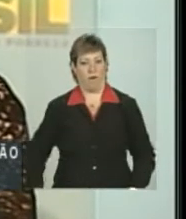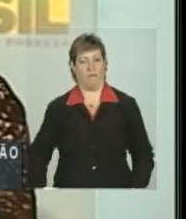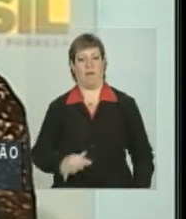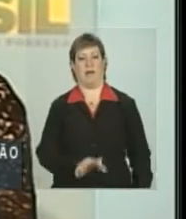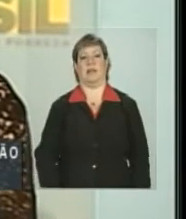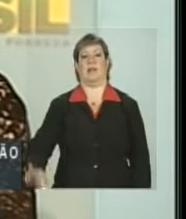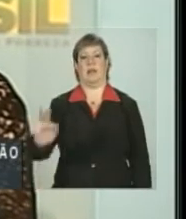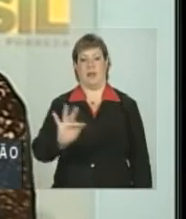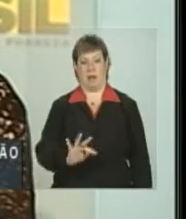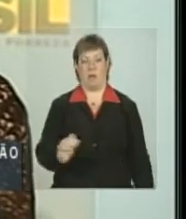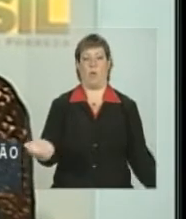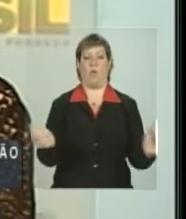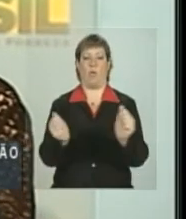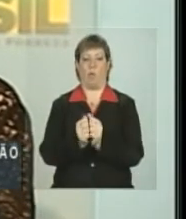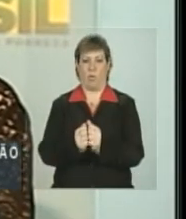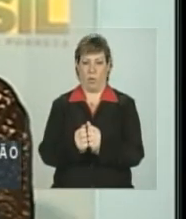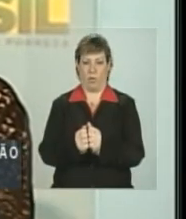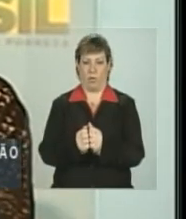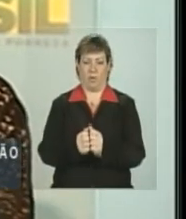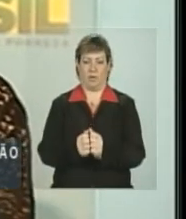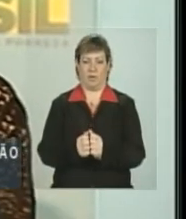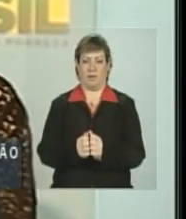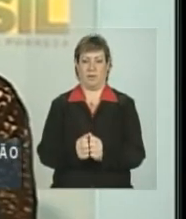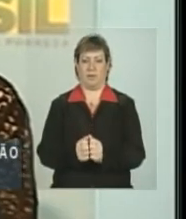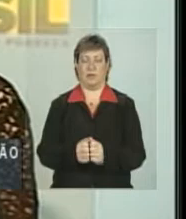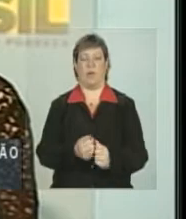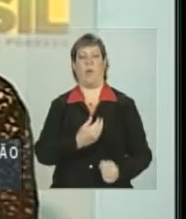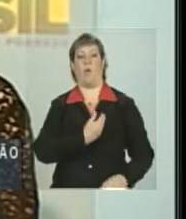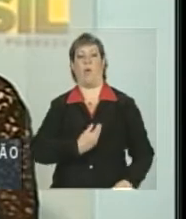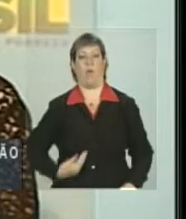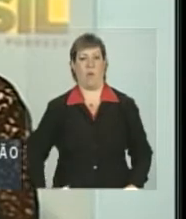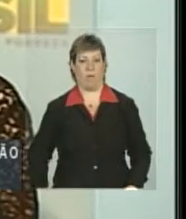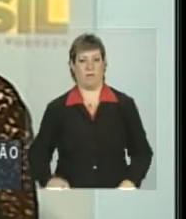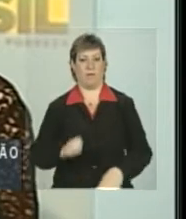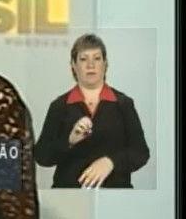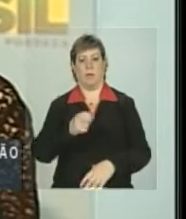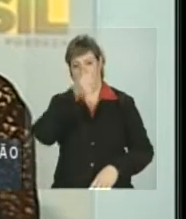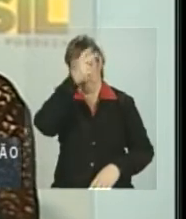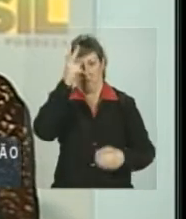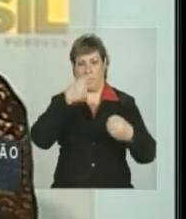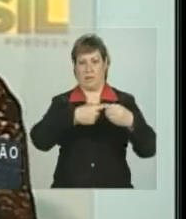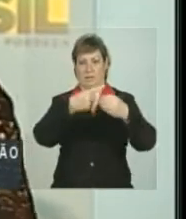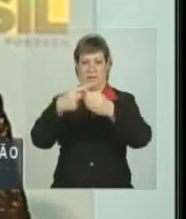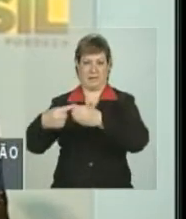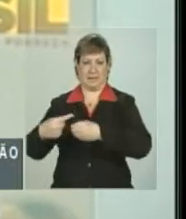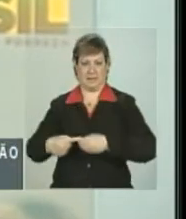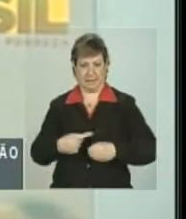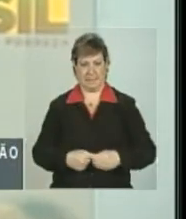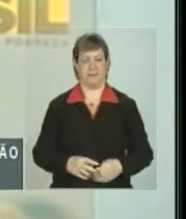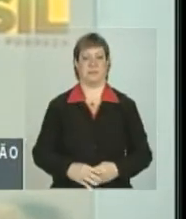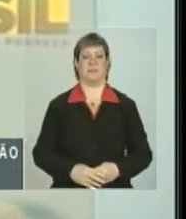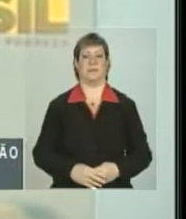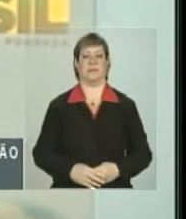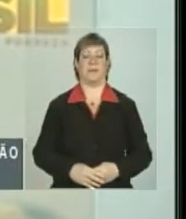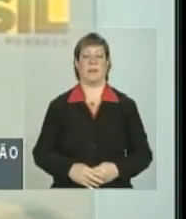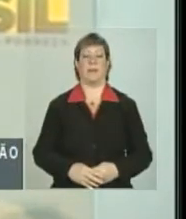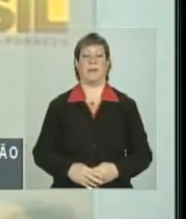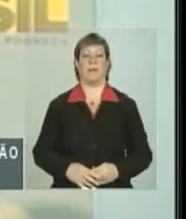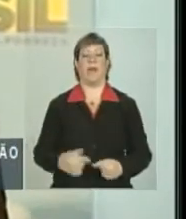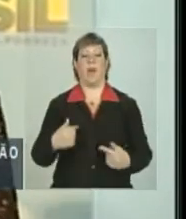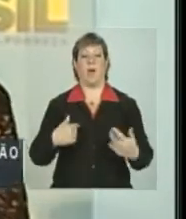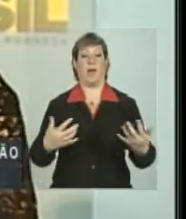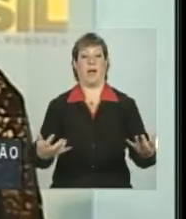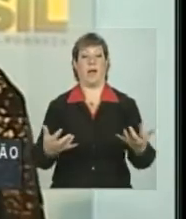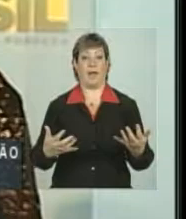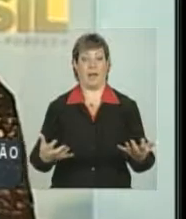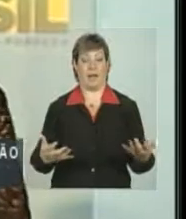federal com o governo dos municípios. Eu queria aqui destacar que, a